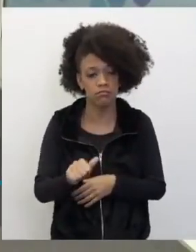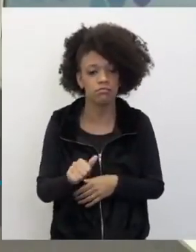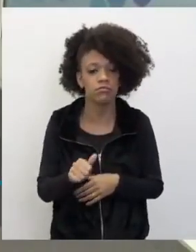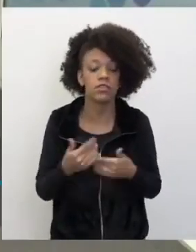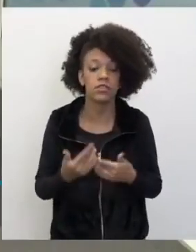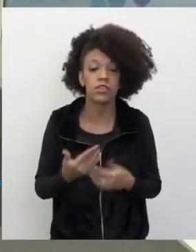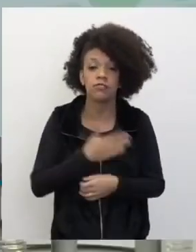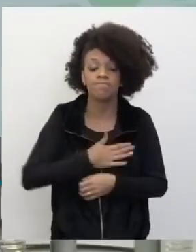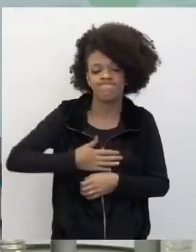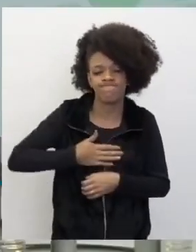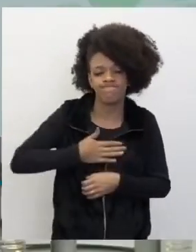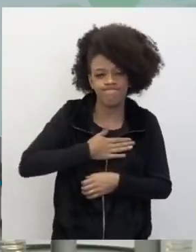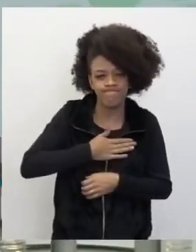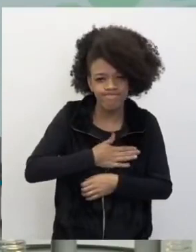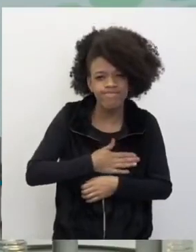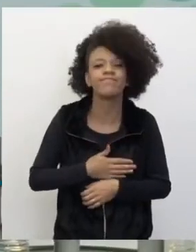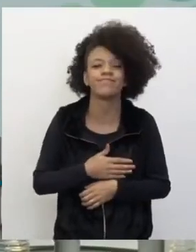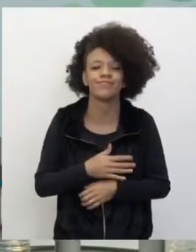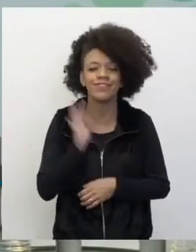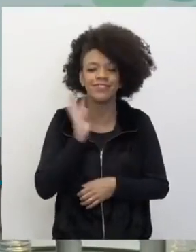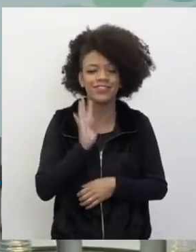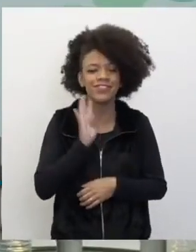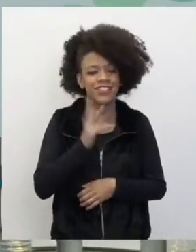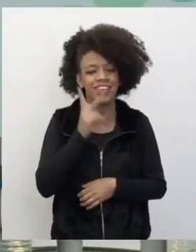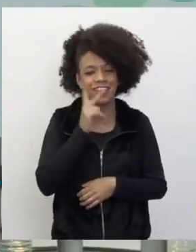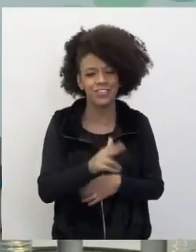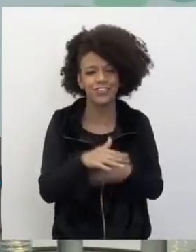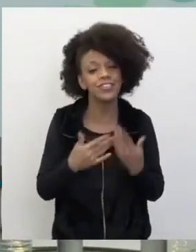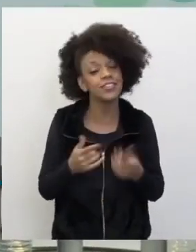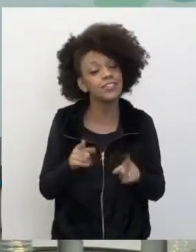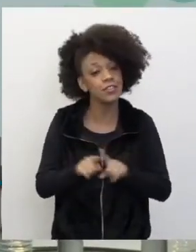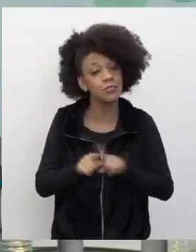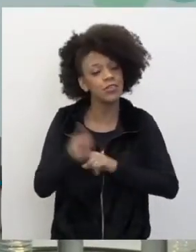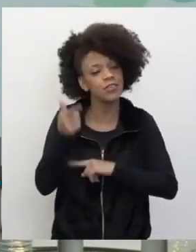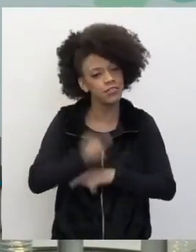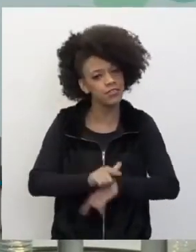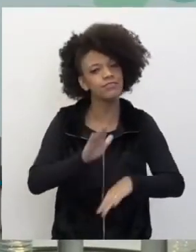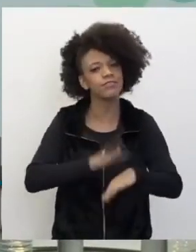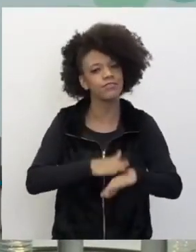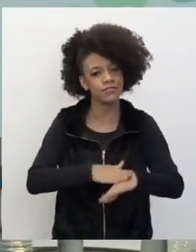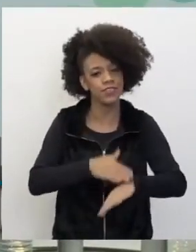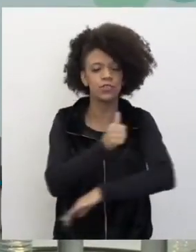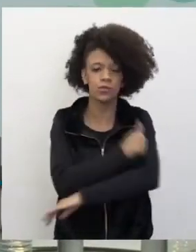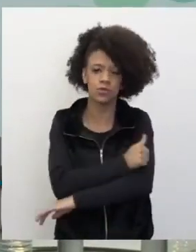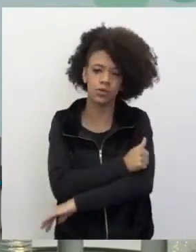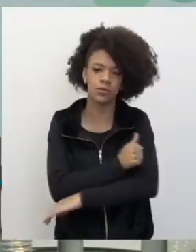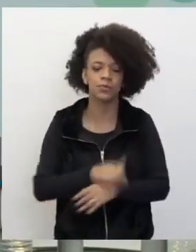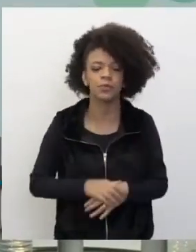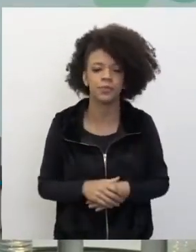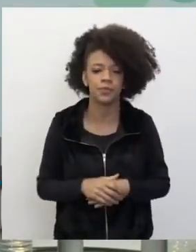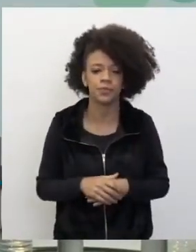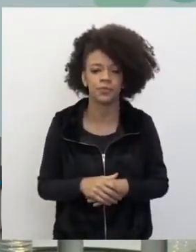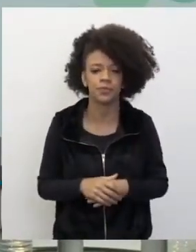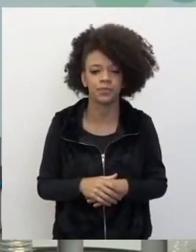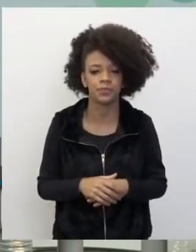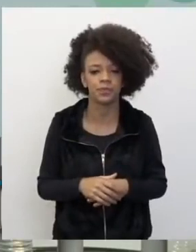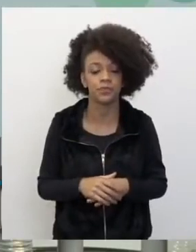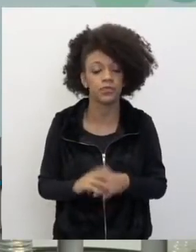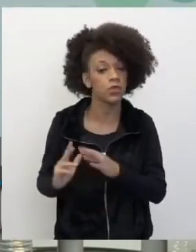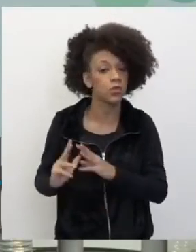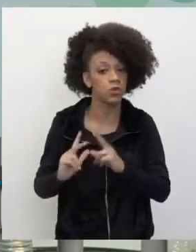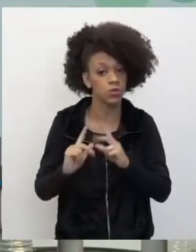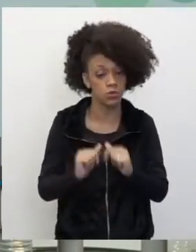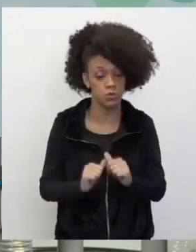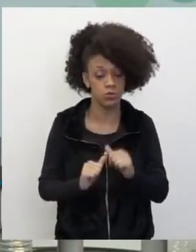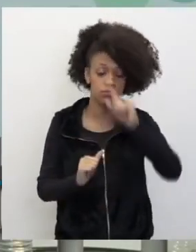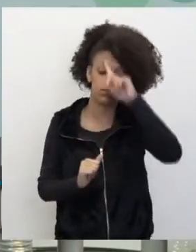ela adora, né? Ela achou muito legal isso daí, que também repete com os alunos dela. Todas essas...